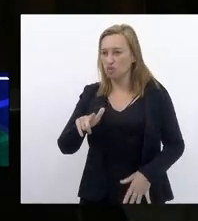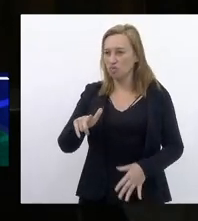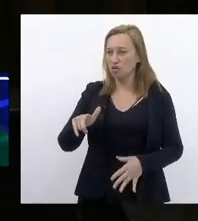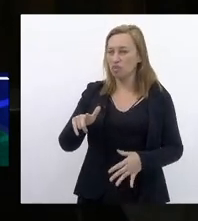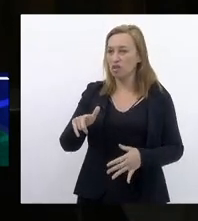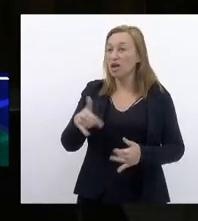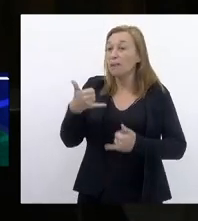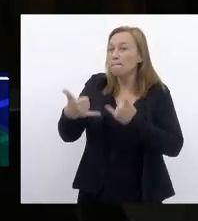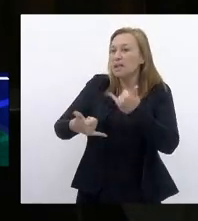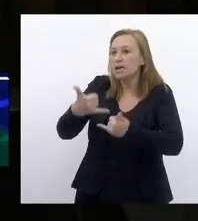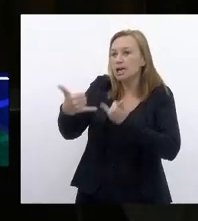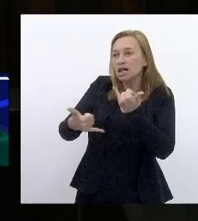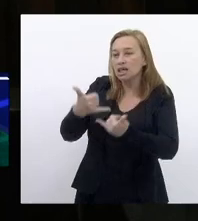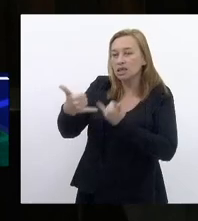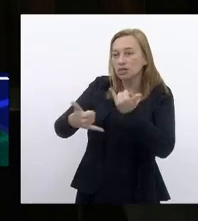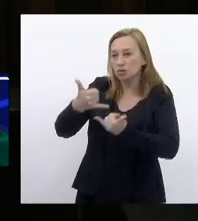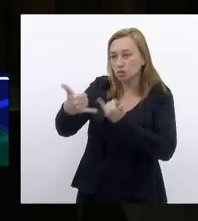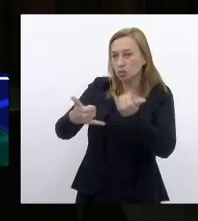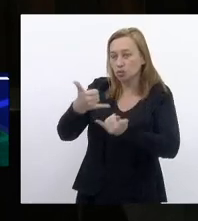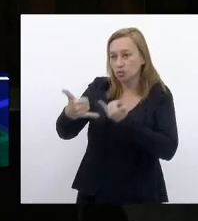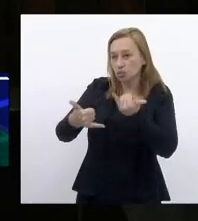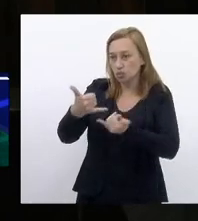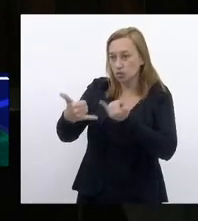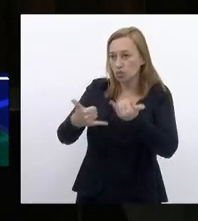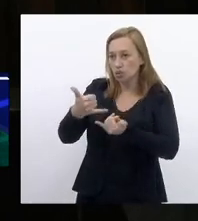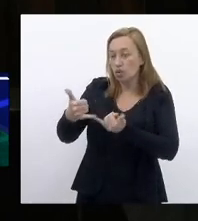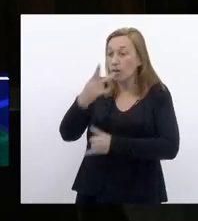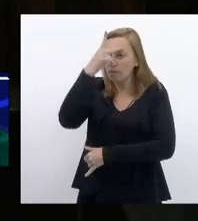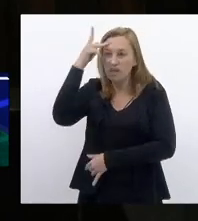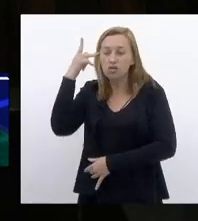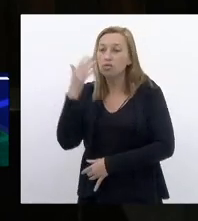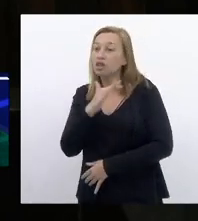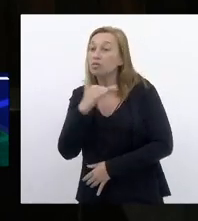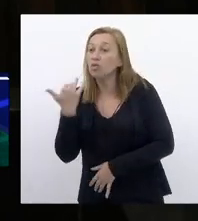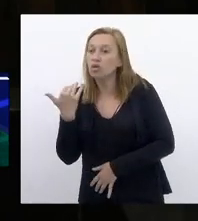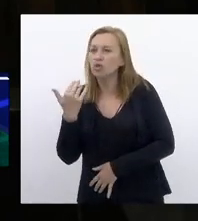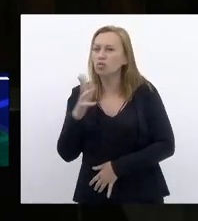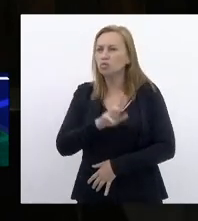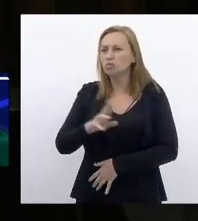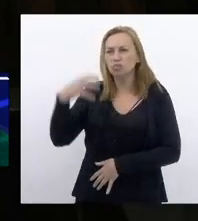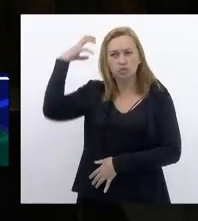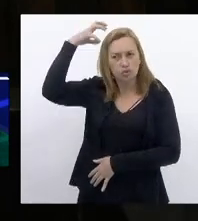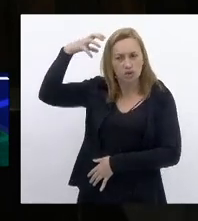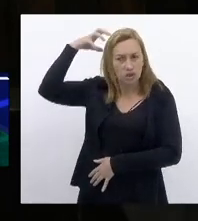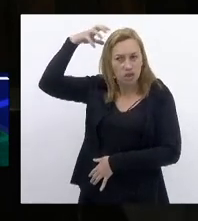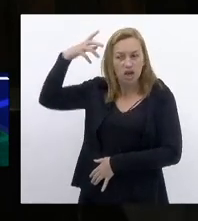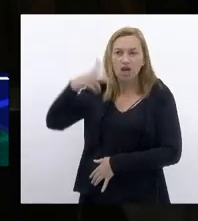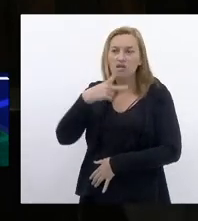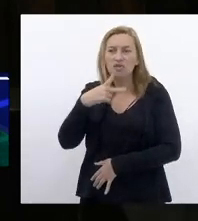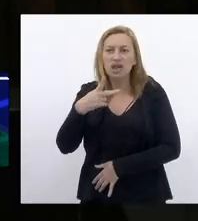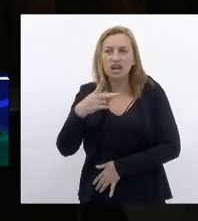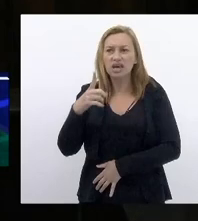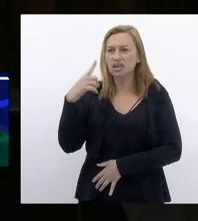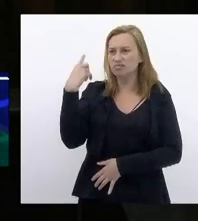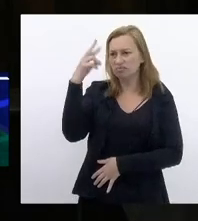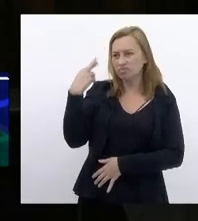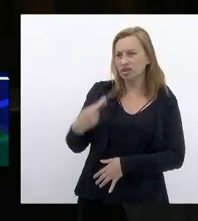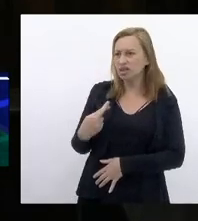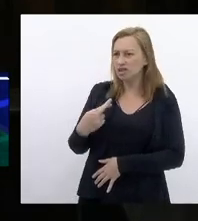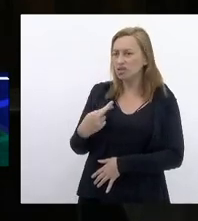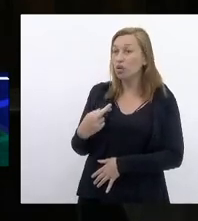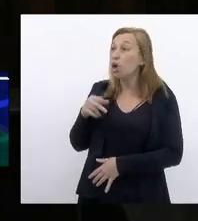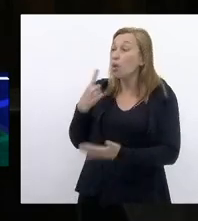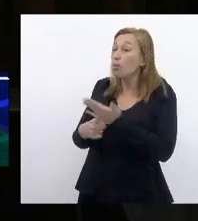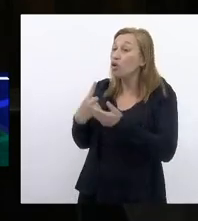alma, no cadáver de Marielle Franco. Eu me referi à deputada Renata Souza porque